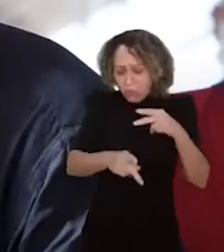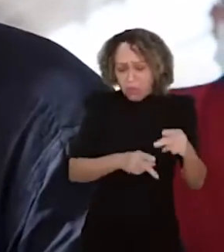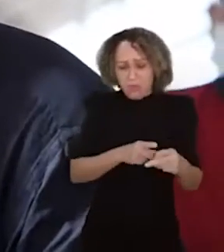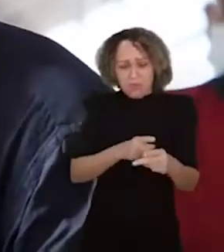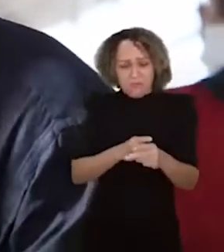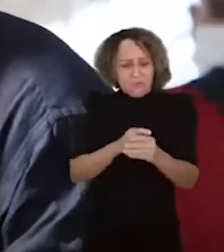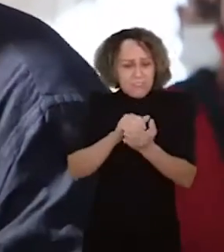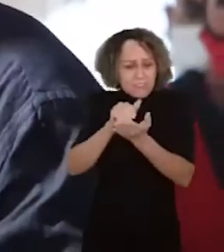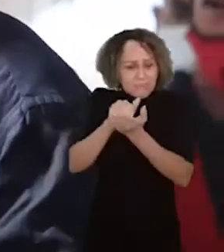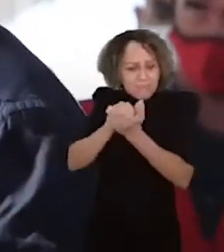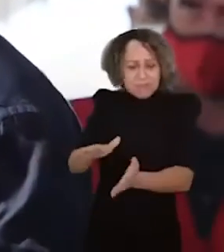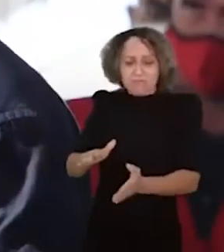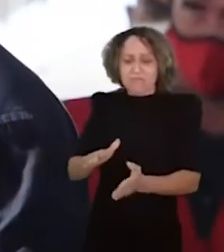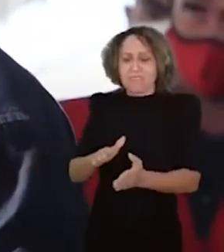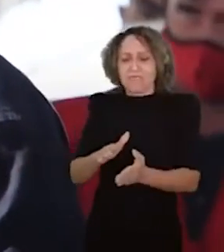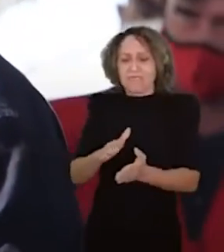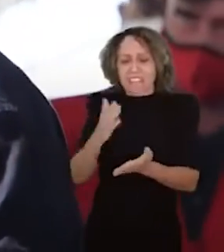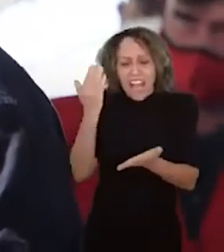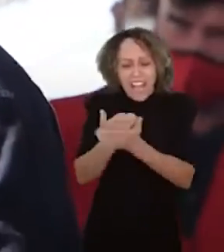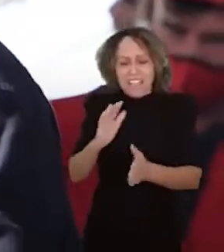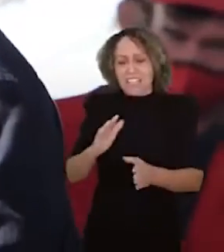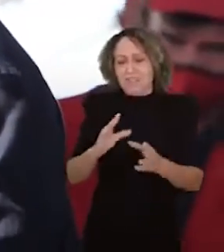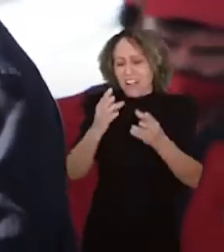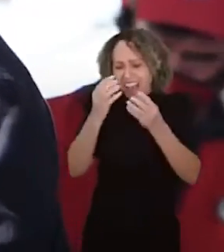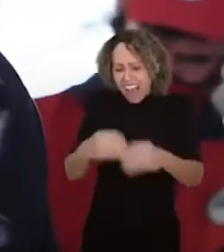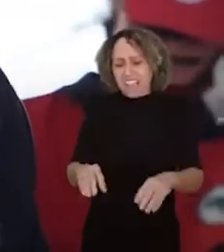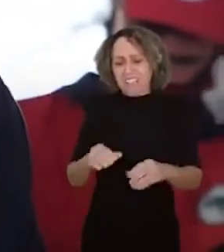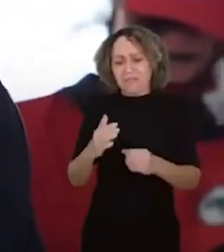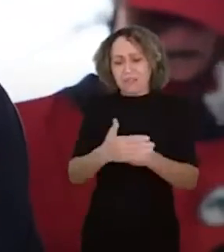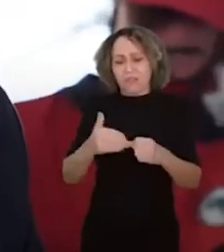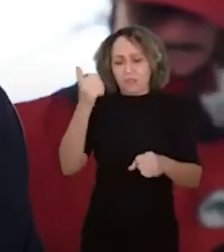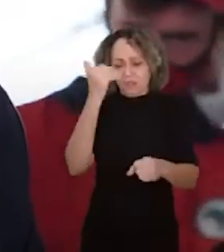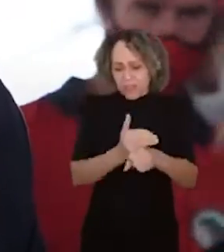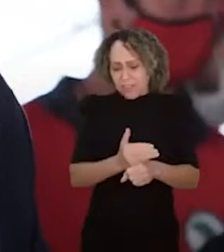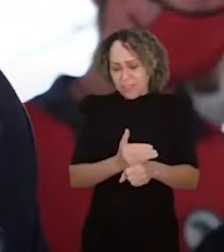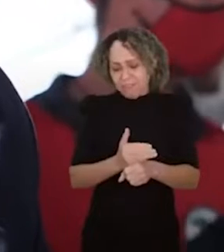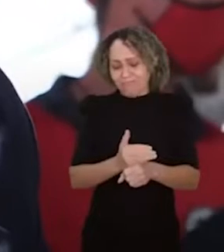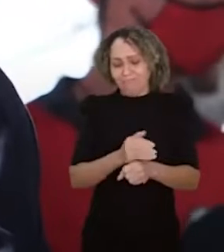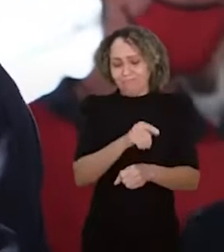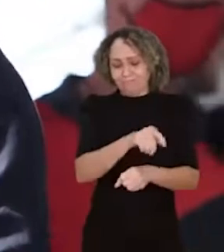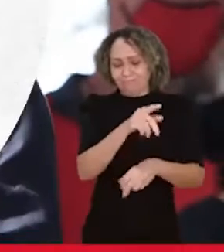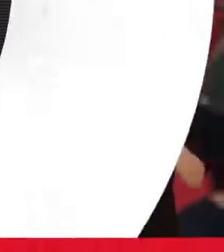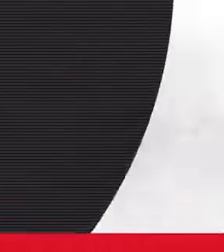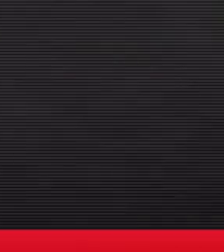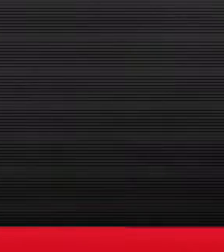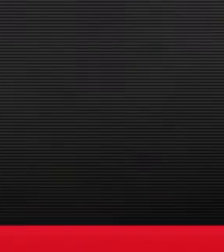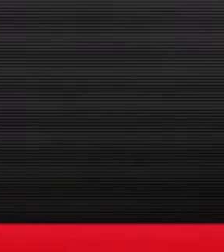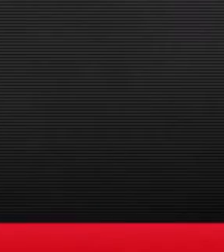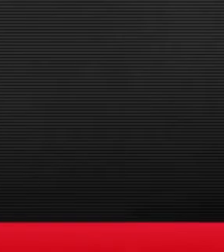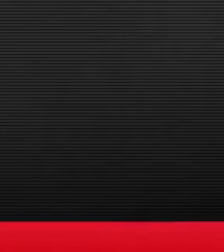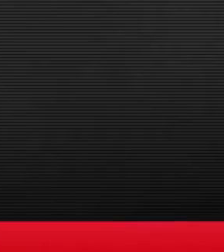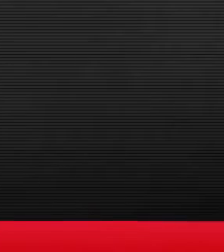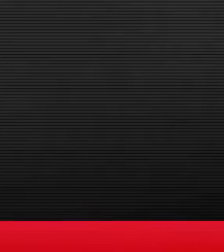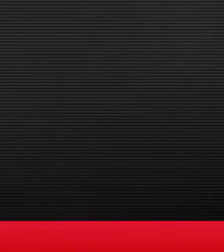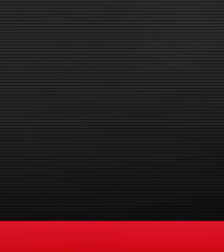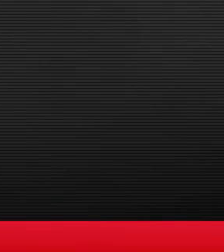restabelecer a democracia e o prazer pela vida nesse país.